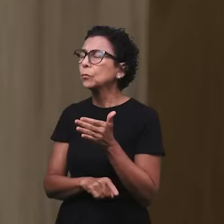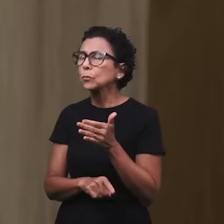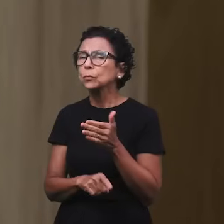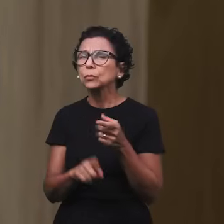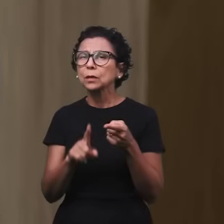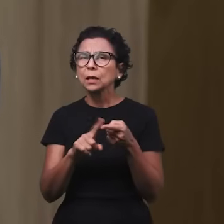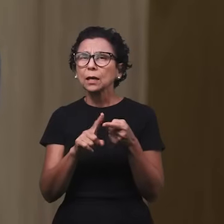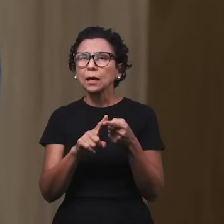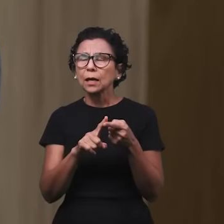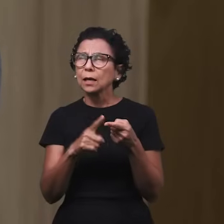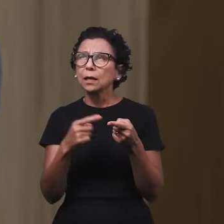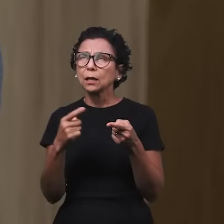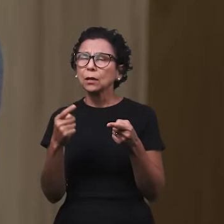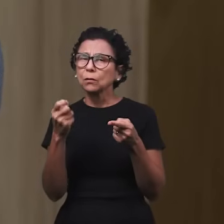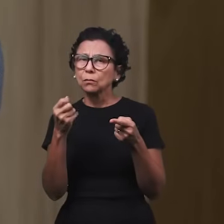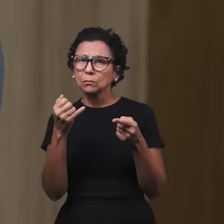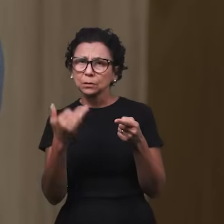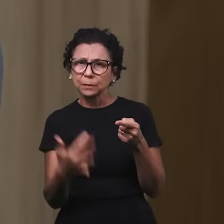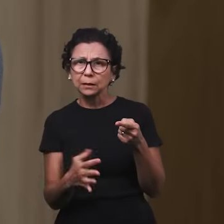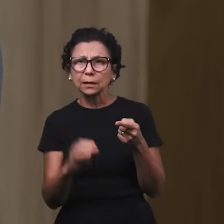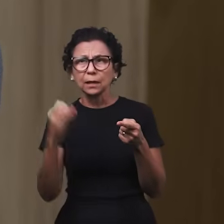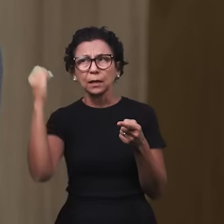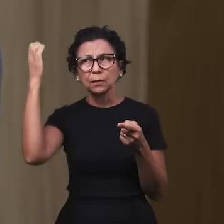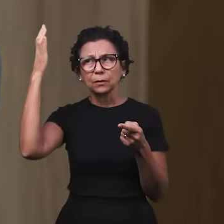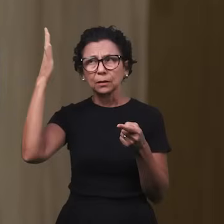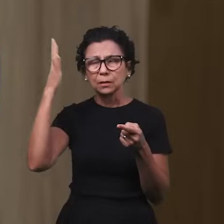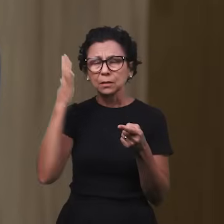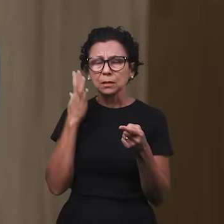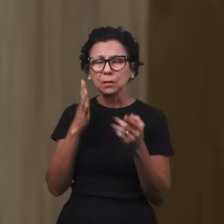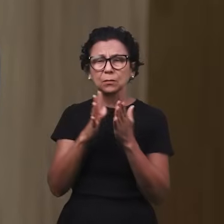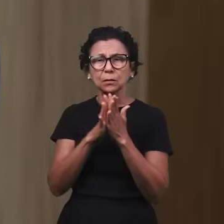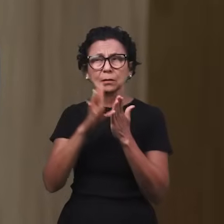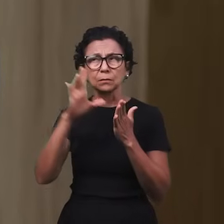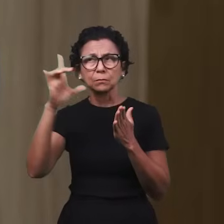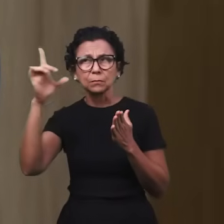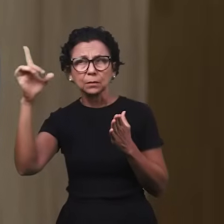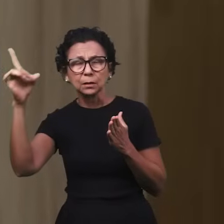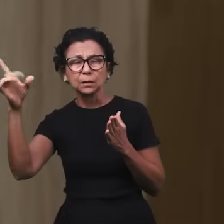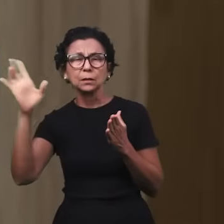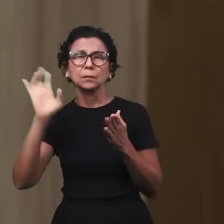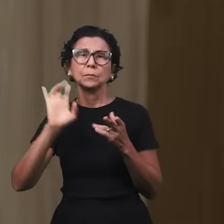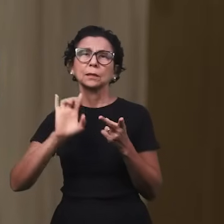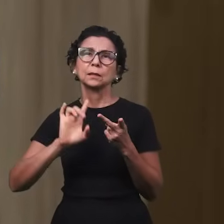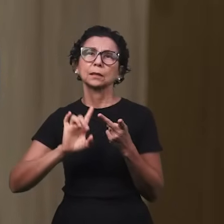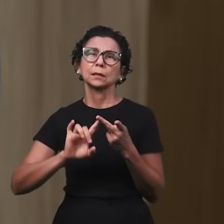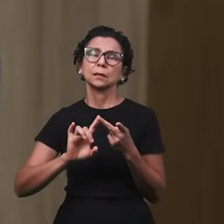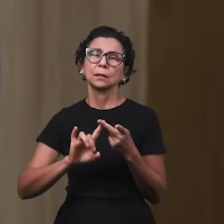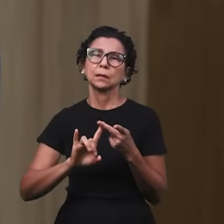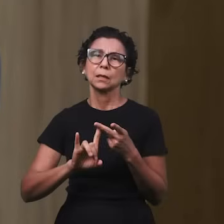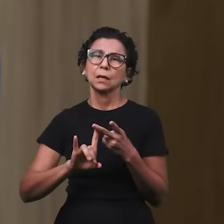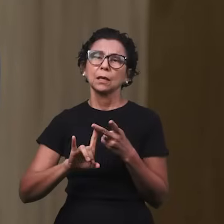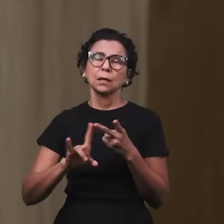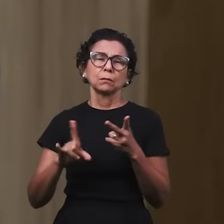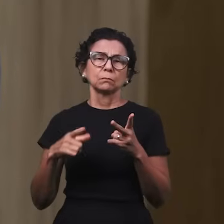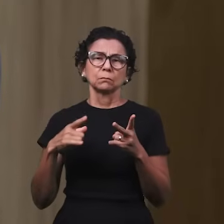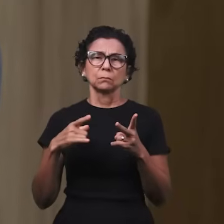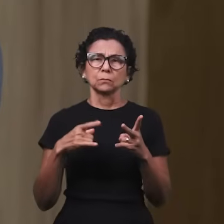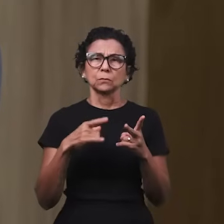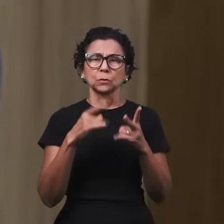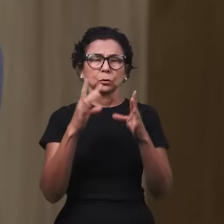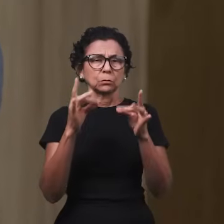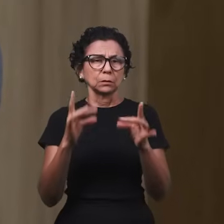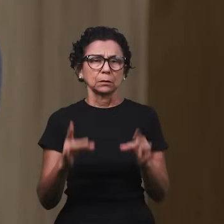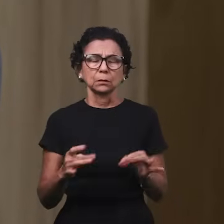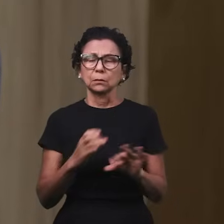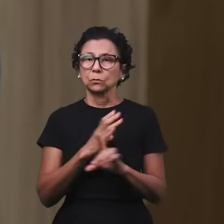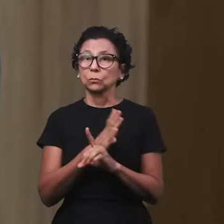da revelação, a respeito da palavra além da letra, a noção de corpo que nós temos e tudo. Isso